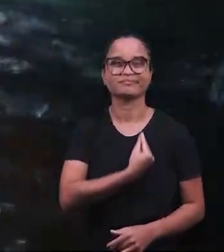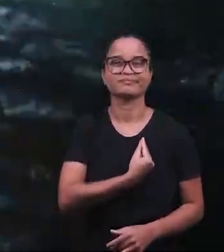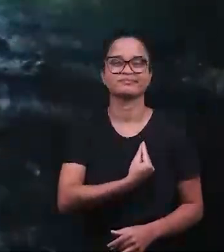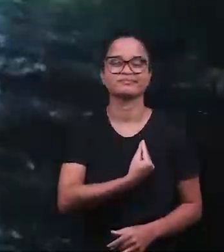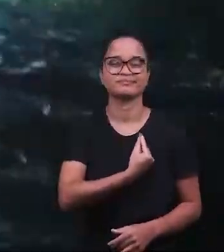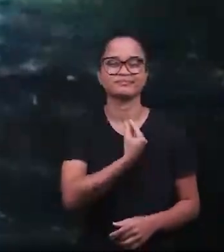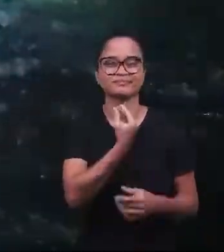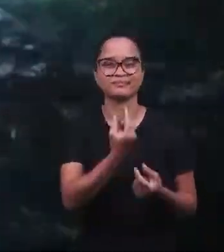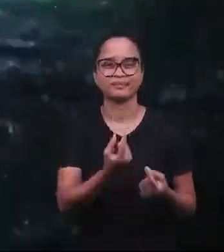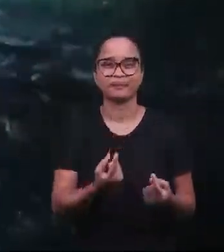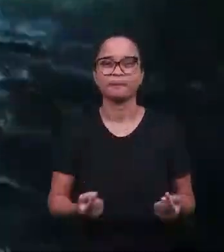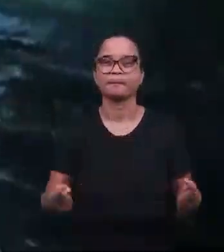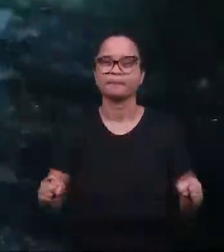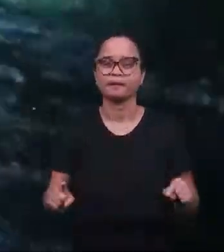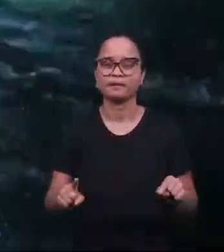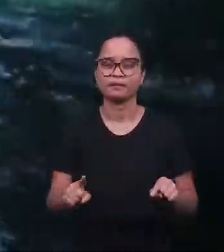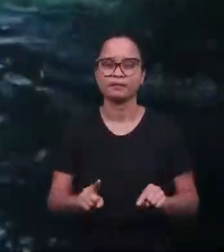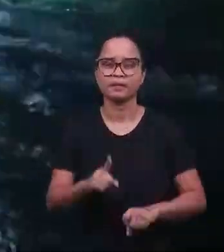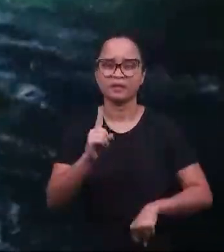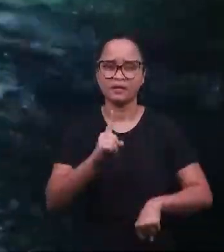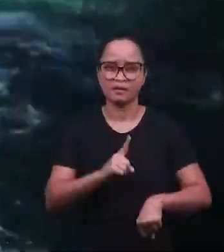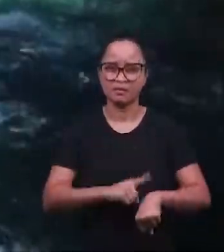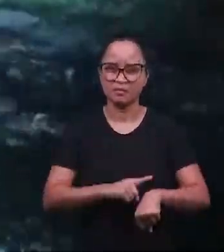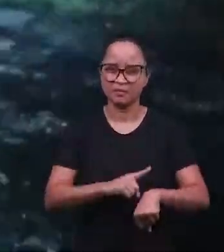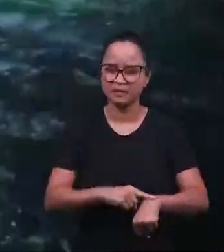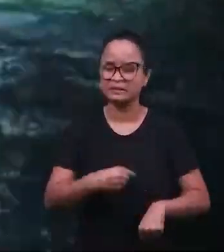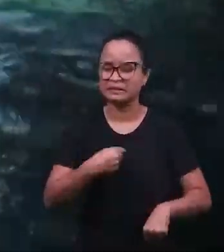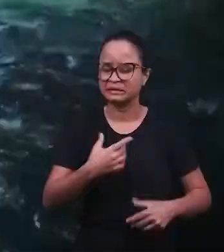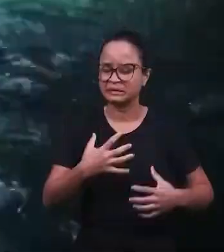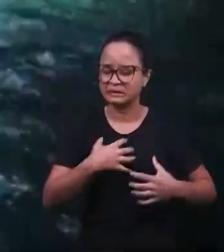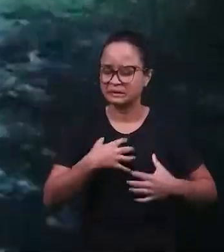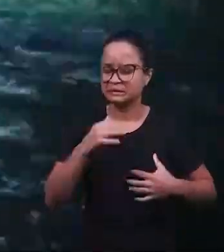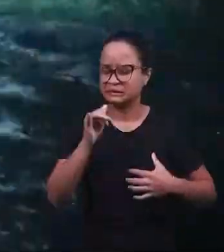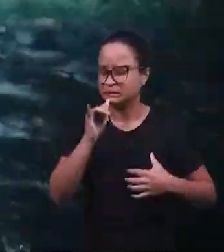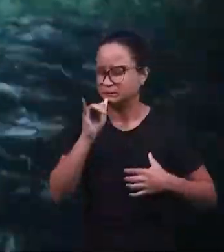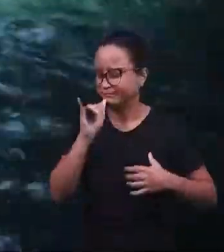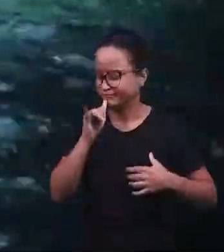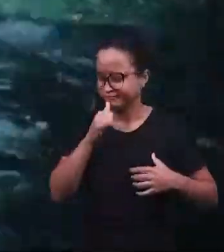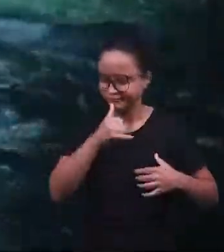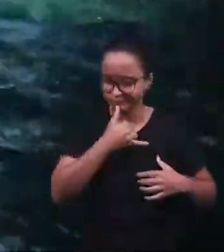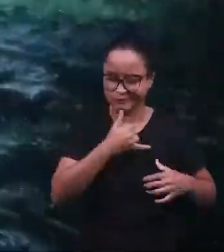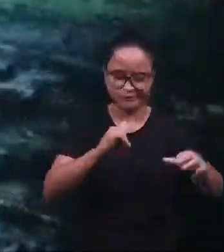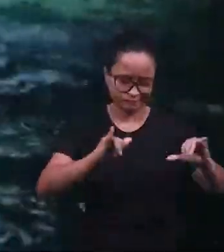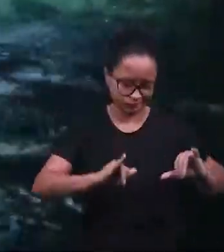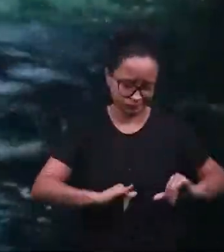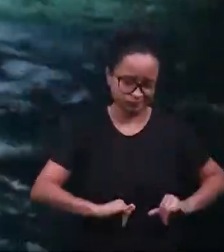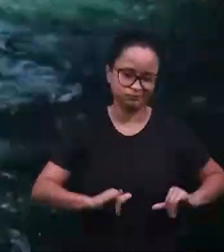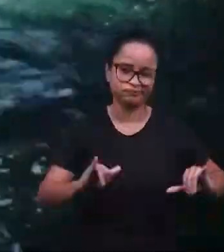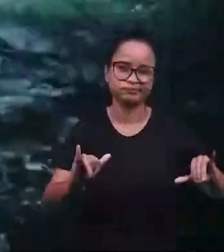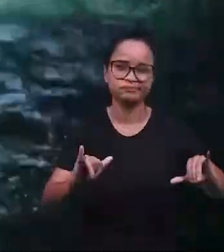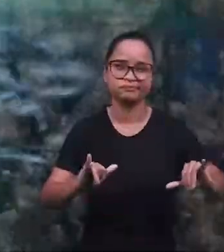Jesus. Só uma voz me basta